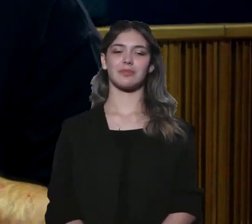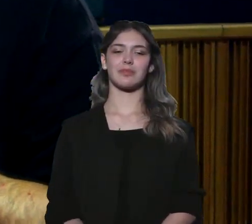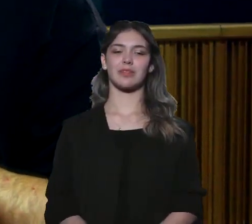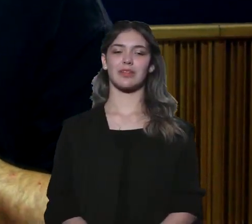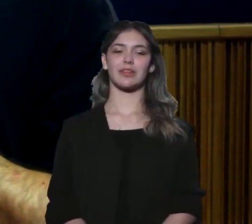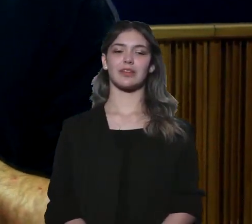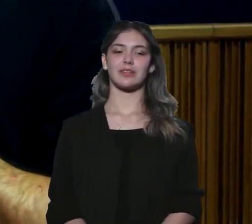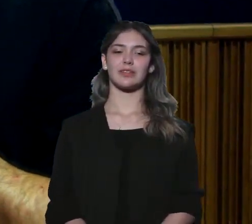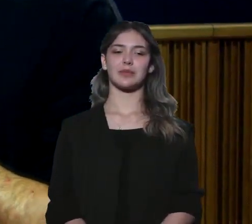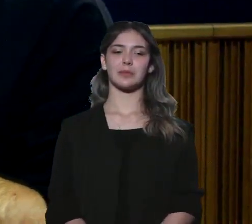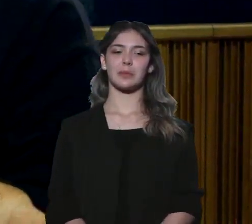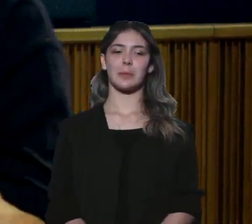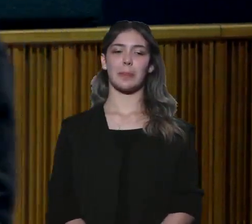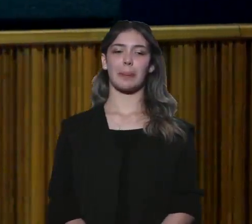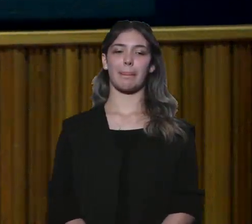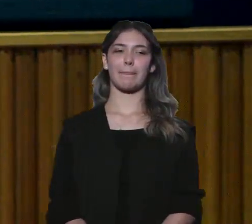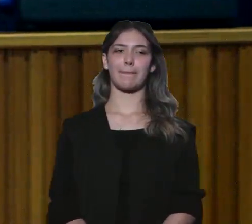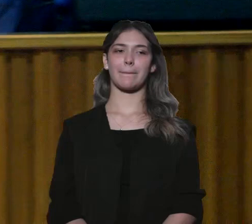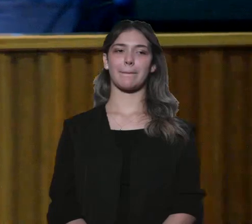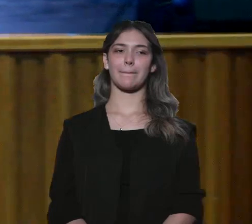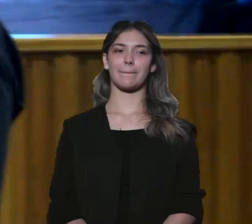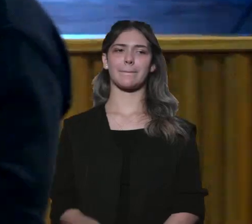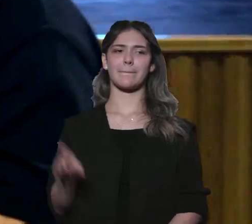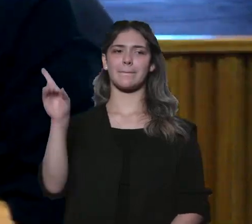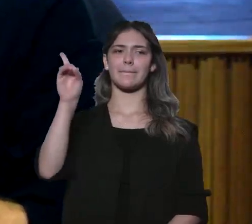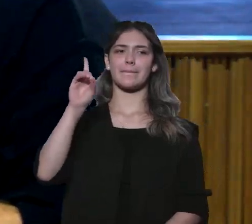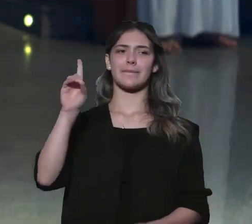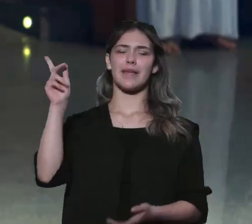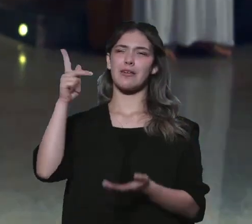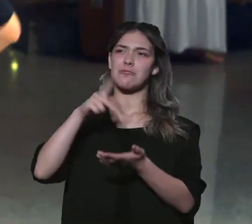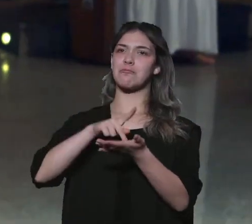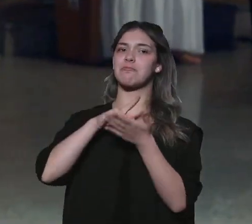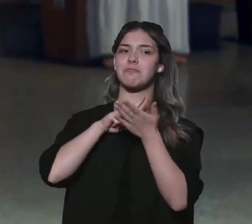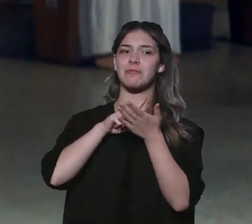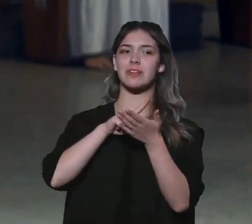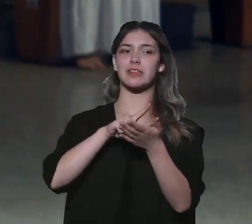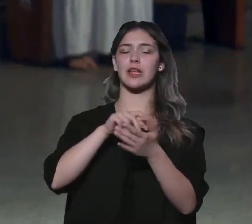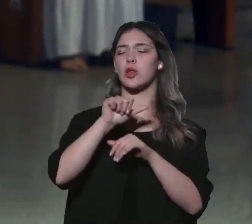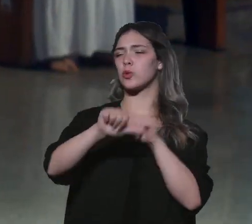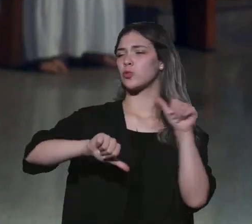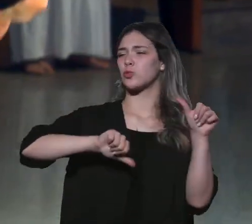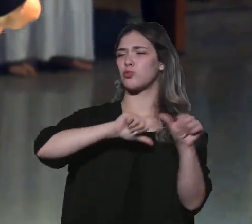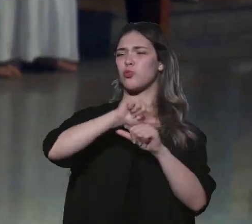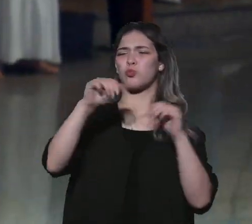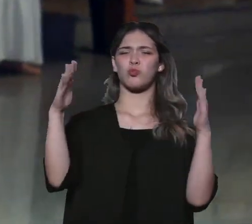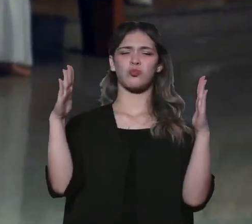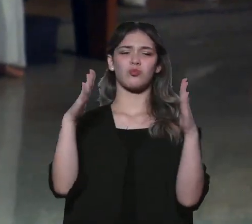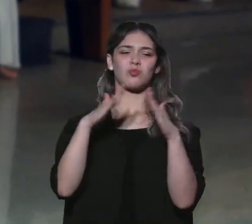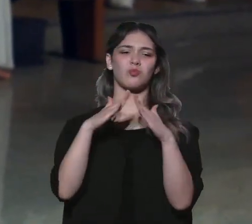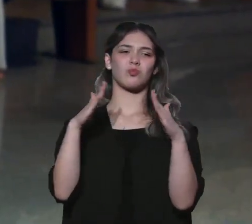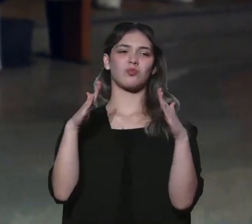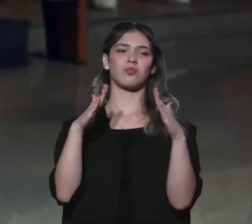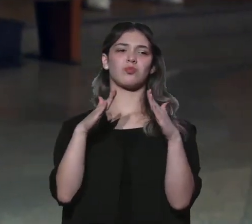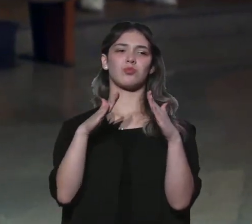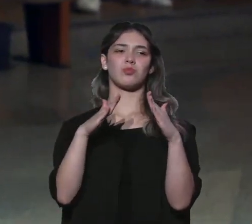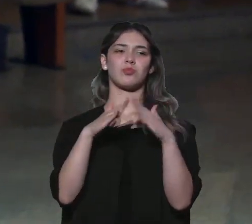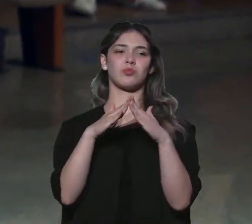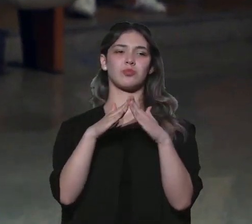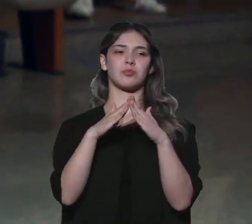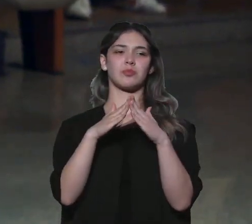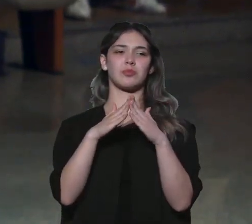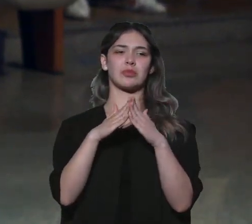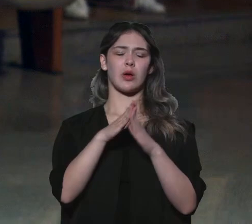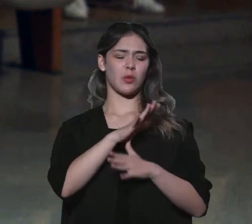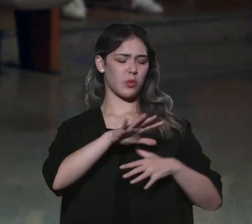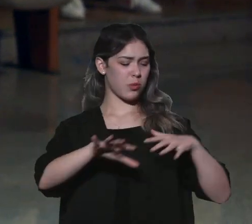mesmo. Quem sabe Ele não vai mudar a bagunça que está na minha casa. Quem sabe Ele não vai mudar a bagunça que está na minha vida.